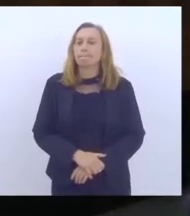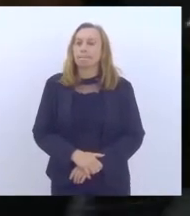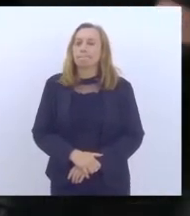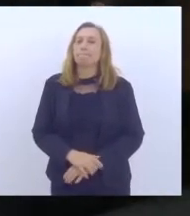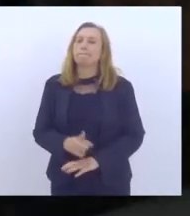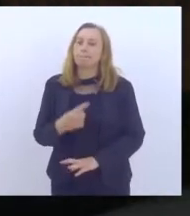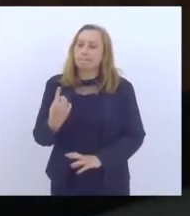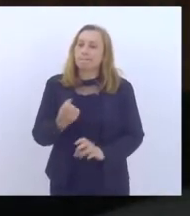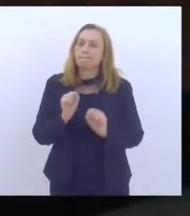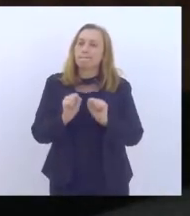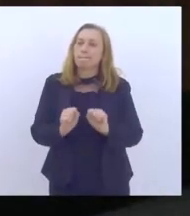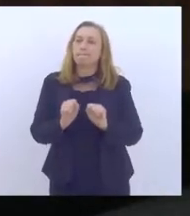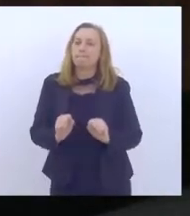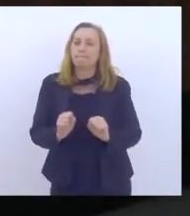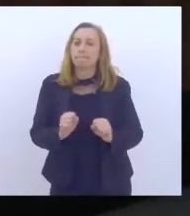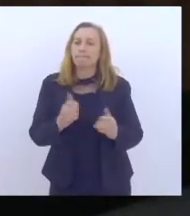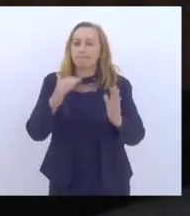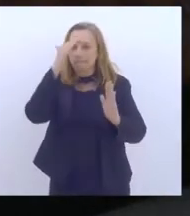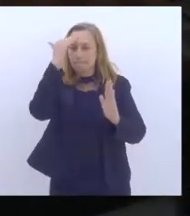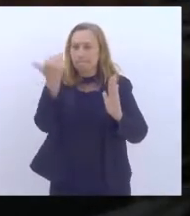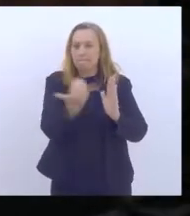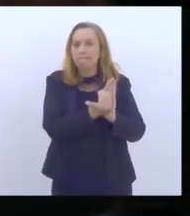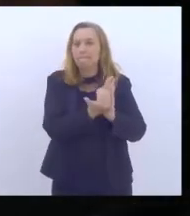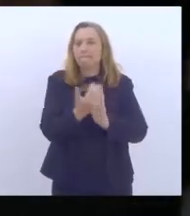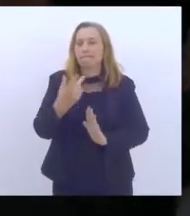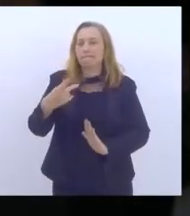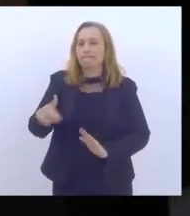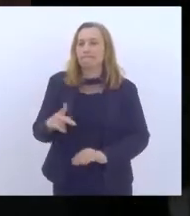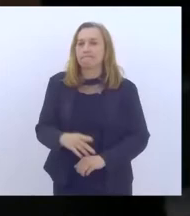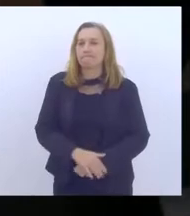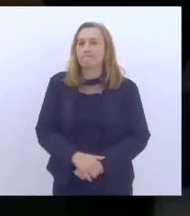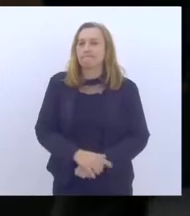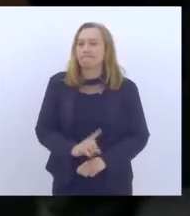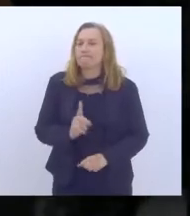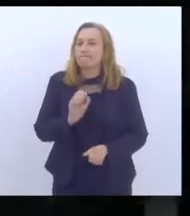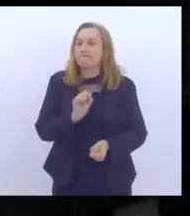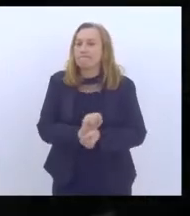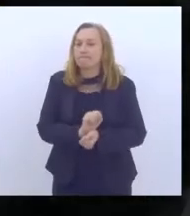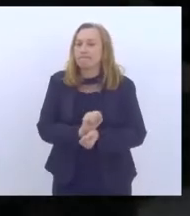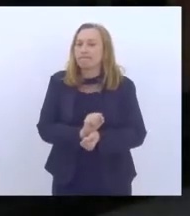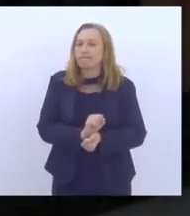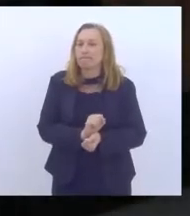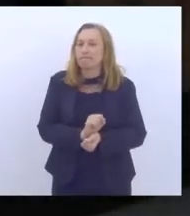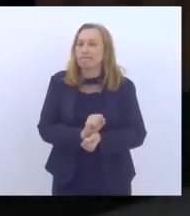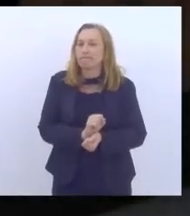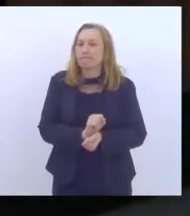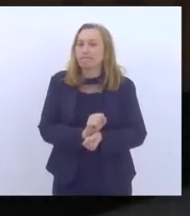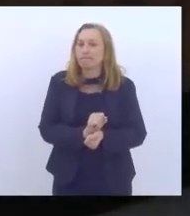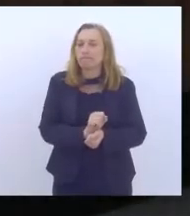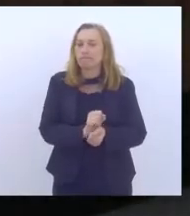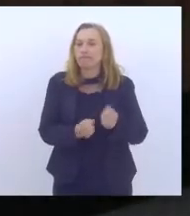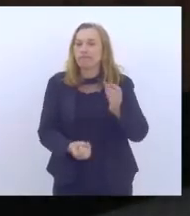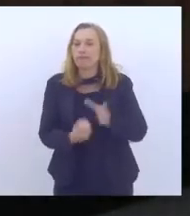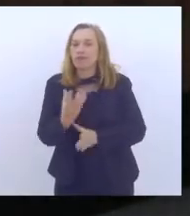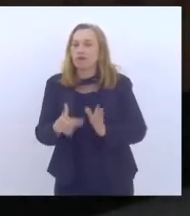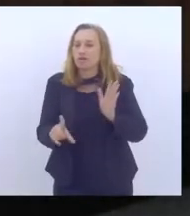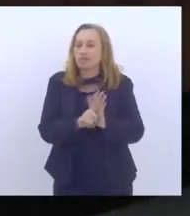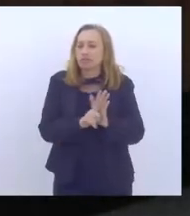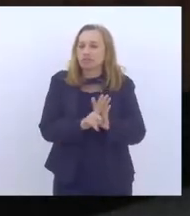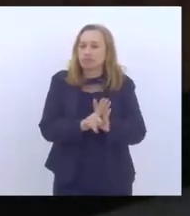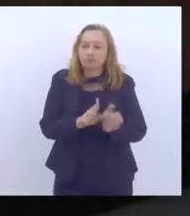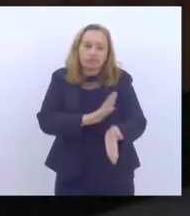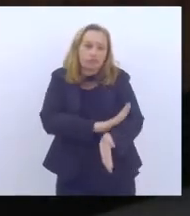e que nós possamos fazer o cúmplice dele porque não basta inibir os racistas